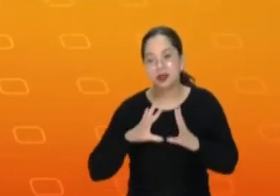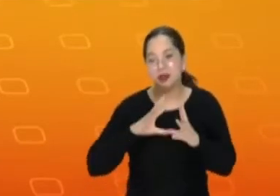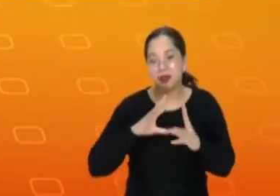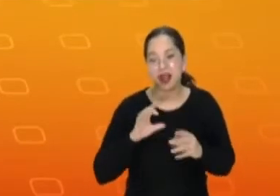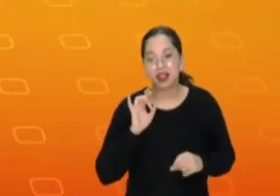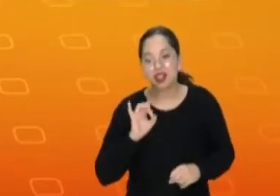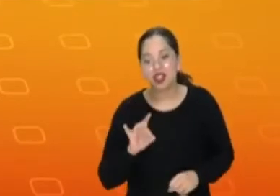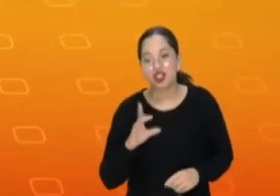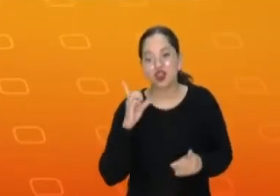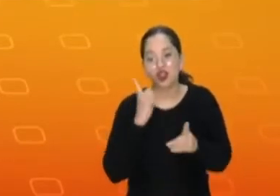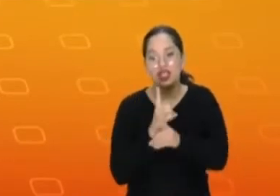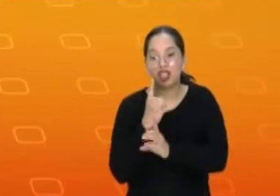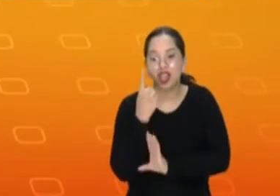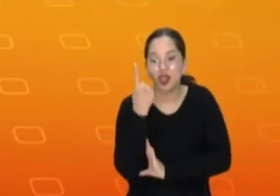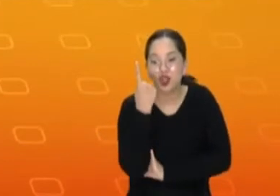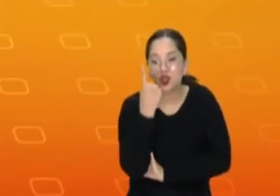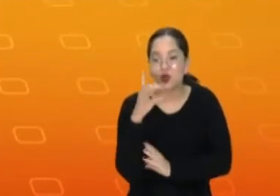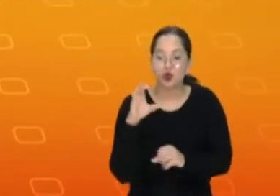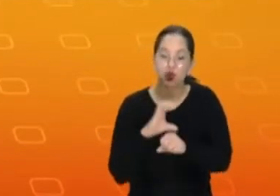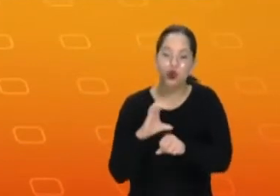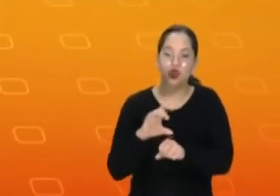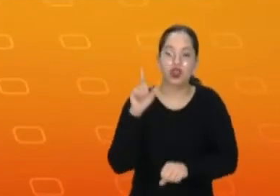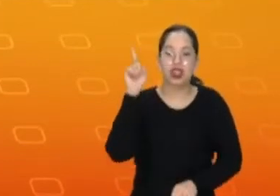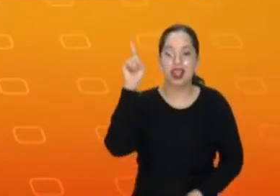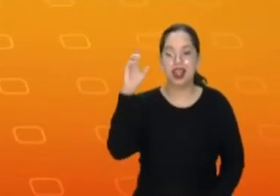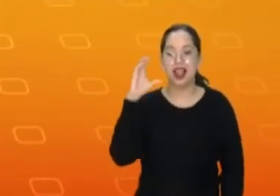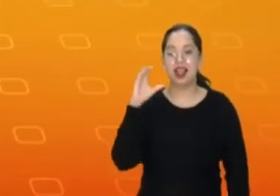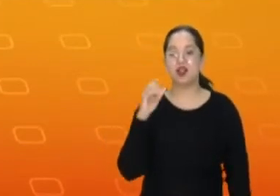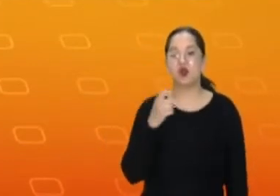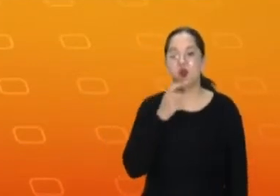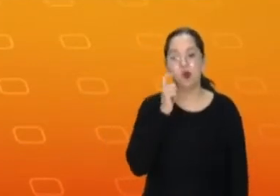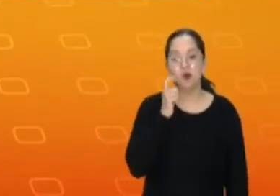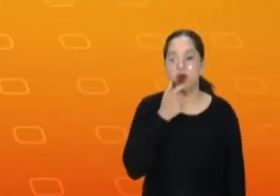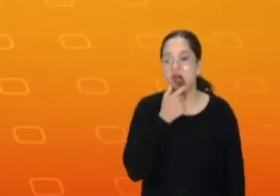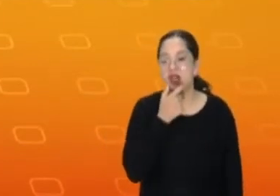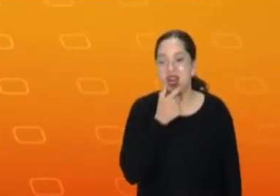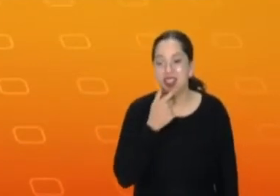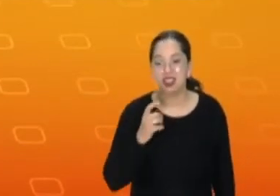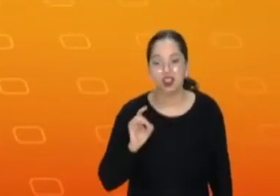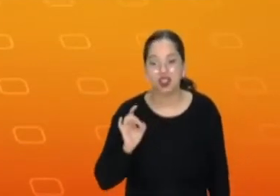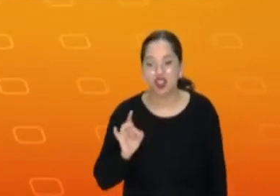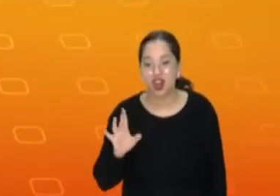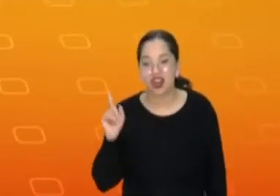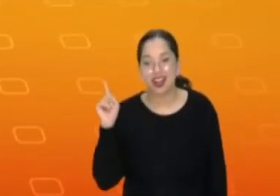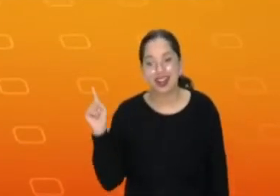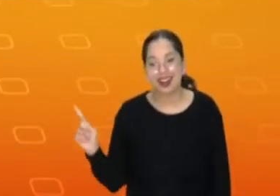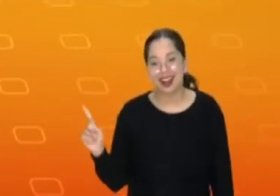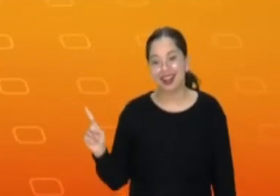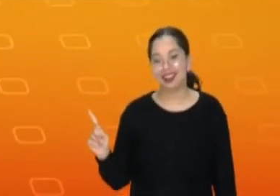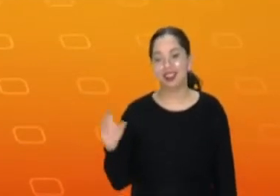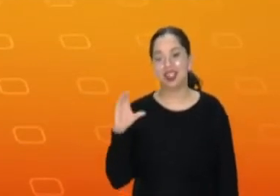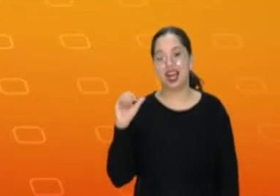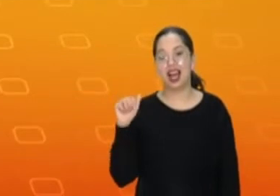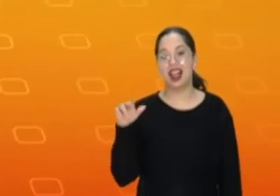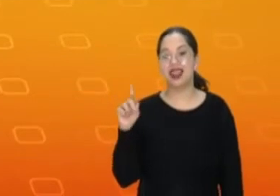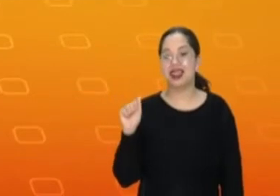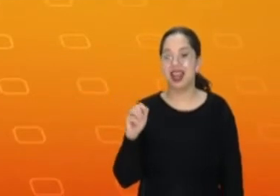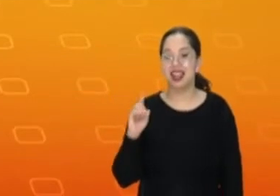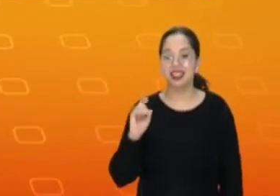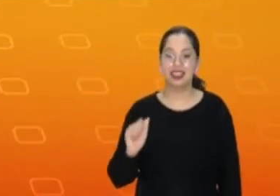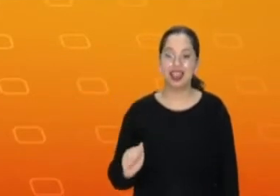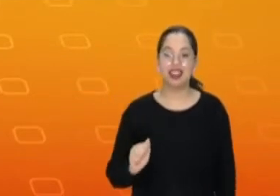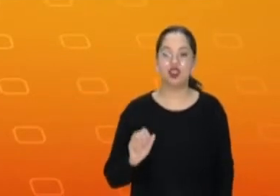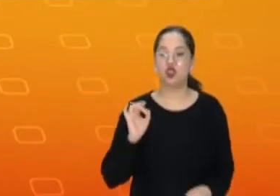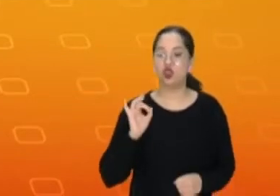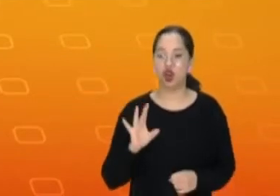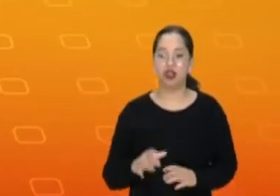de universidade no Canadá que tinha essa formação, assim, de produção de conteúdo mesmo, de engenharia de televisão. E